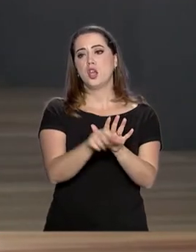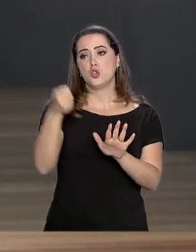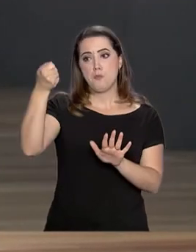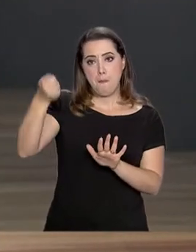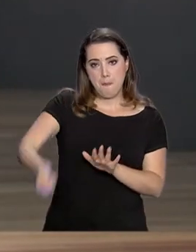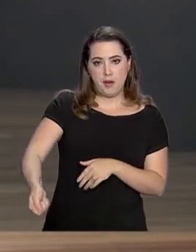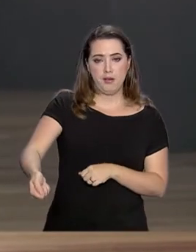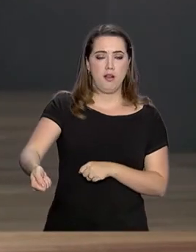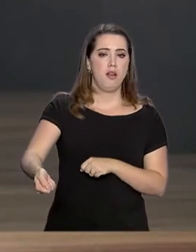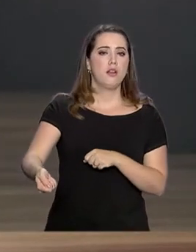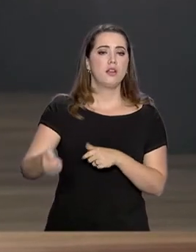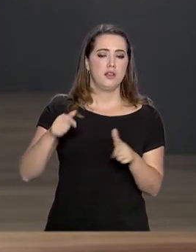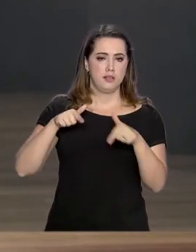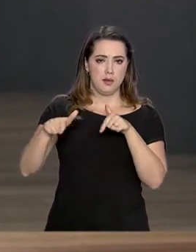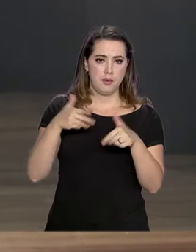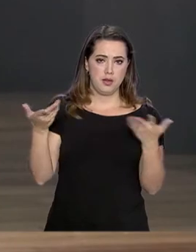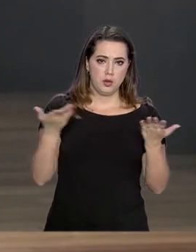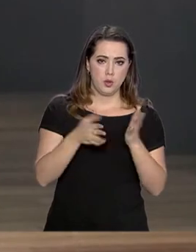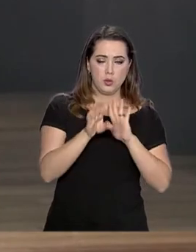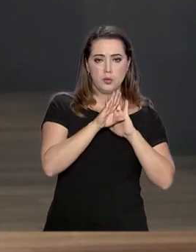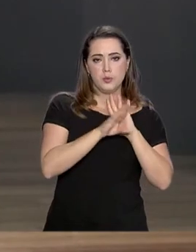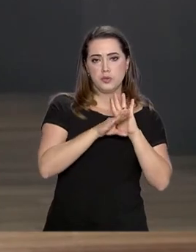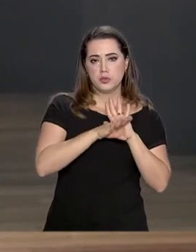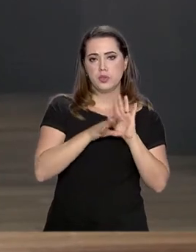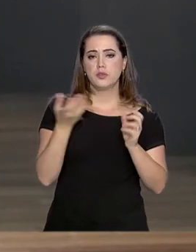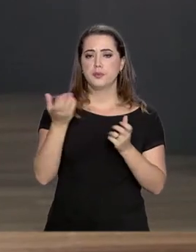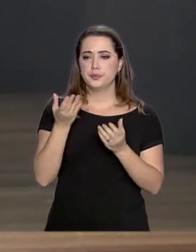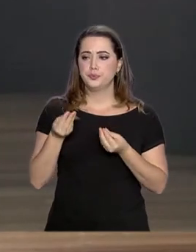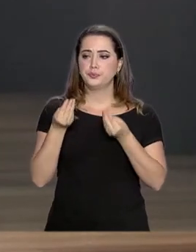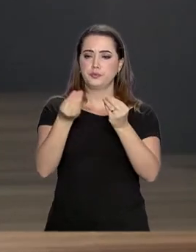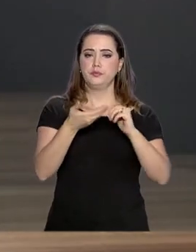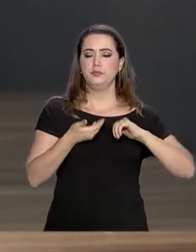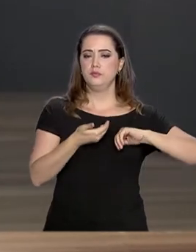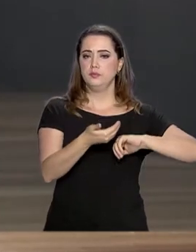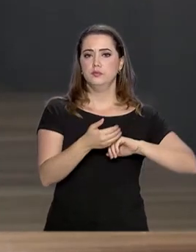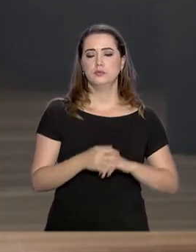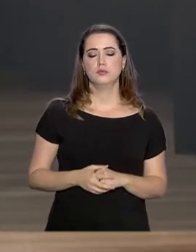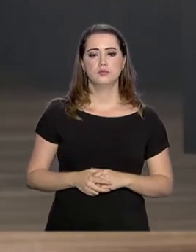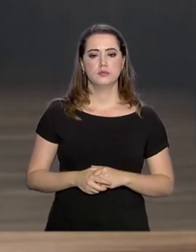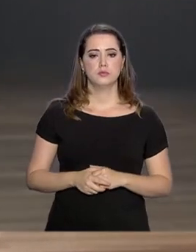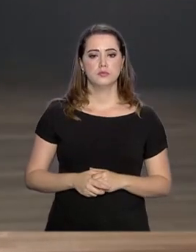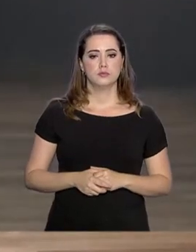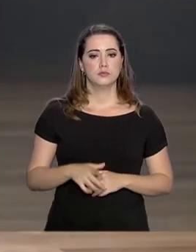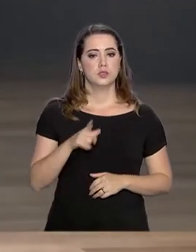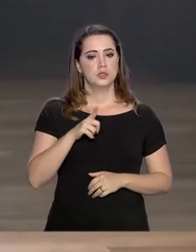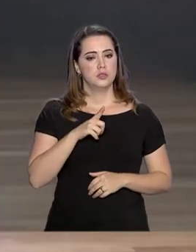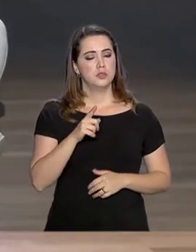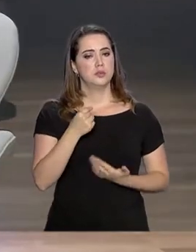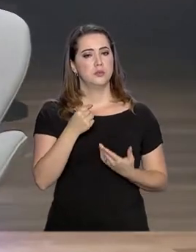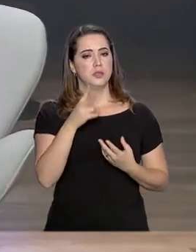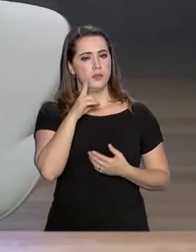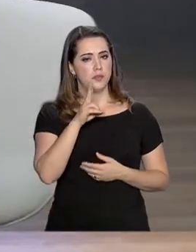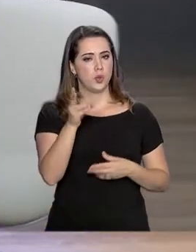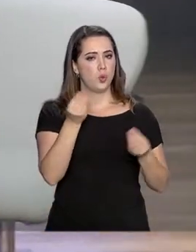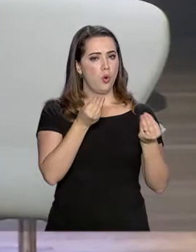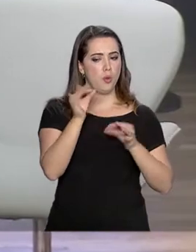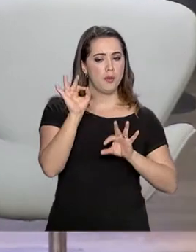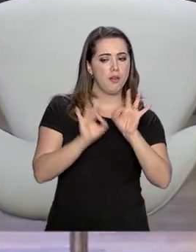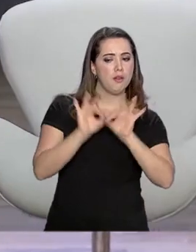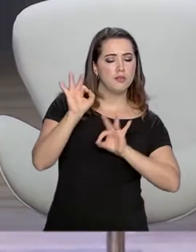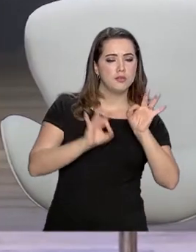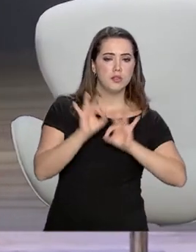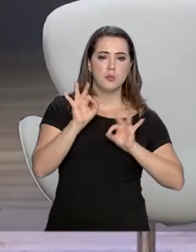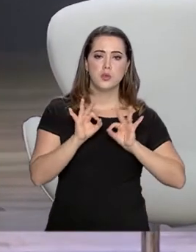está atuando agora com o projeto que pretende enviar ao Congresso, a questão do reaparelhamento e a